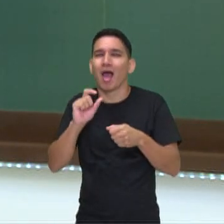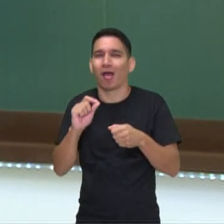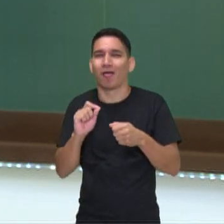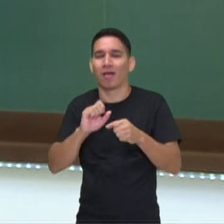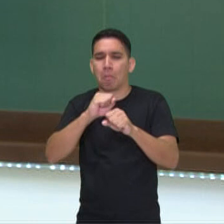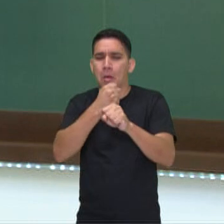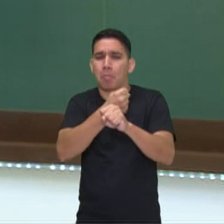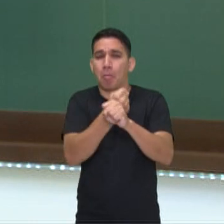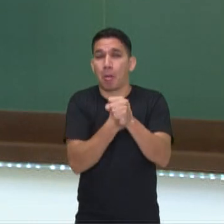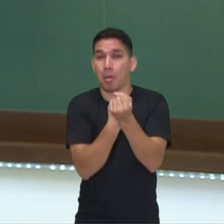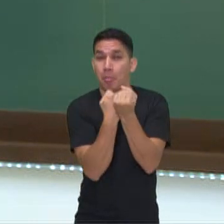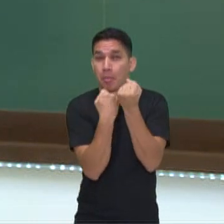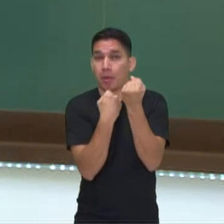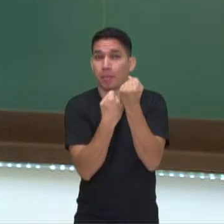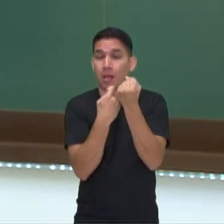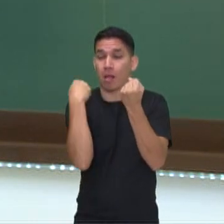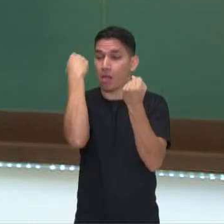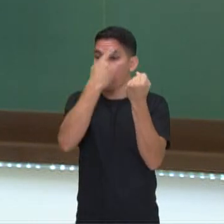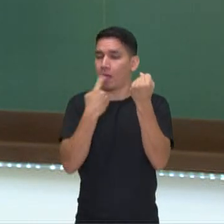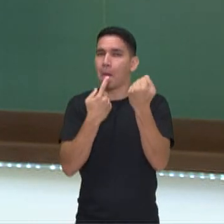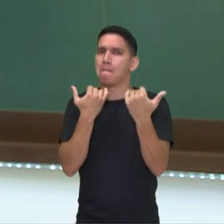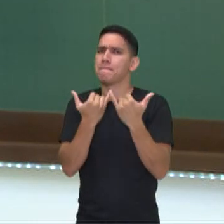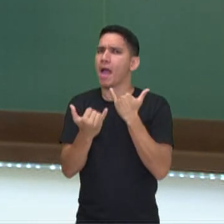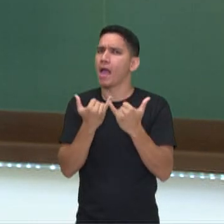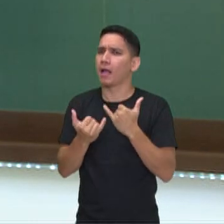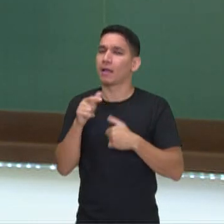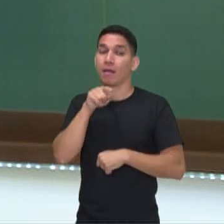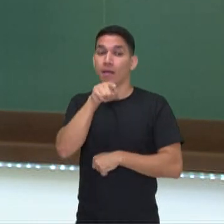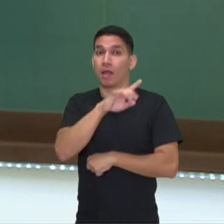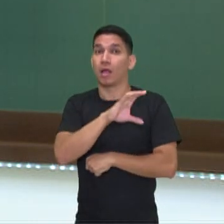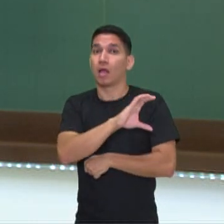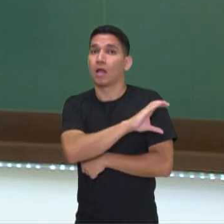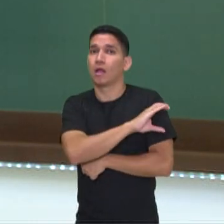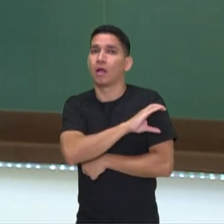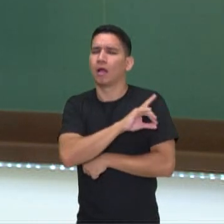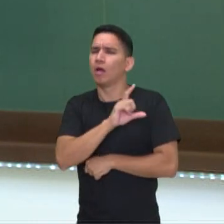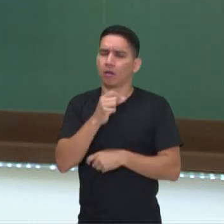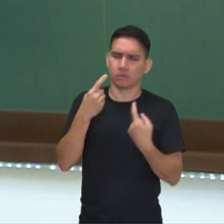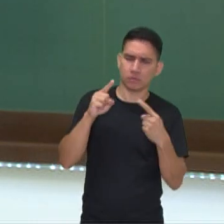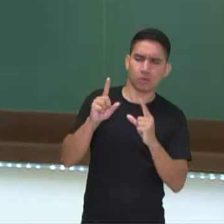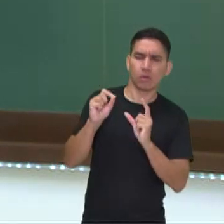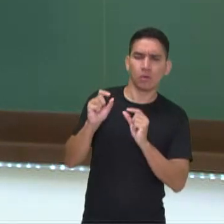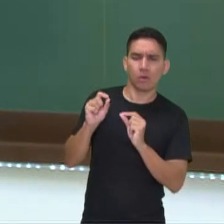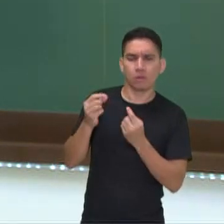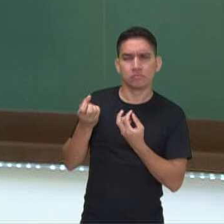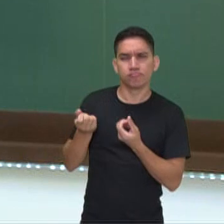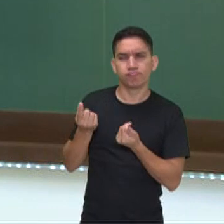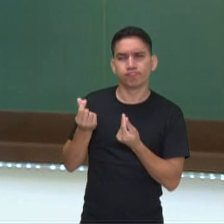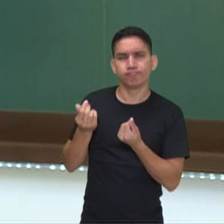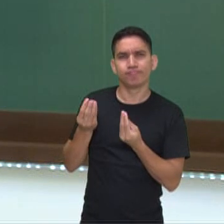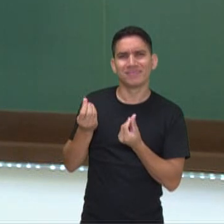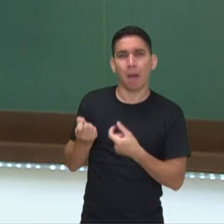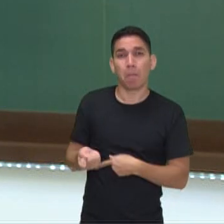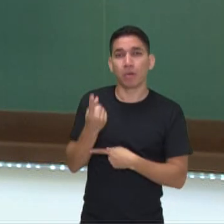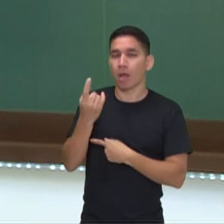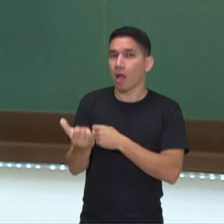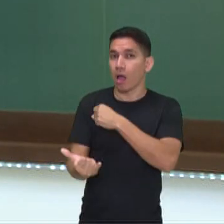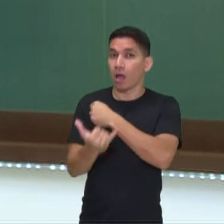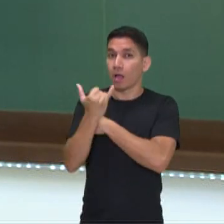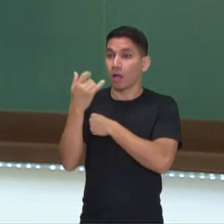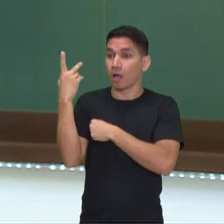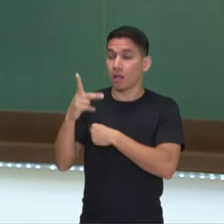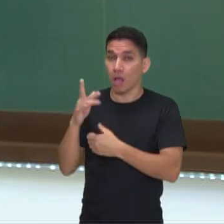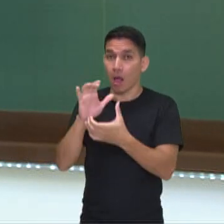parecida com ele. E esse cara, ele estava meio que traindo, né, o Aleijadinho com a esposa